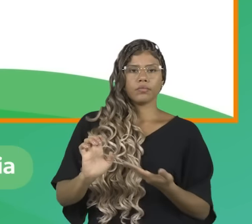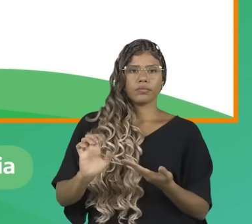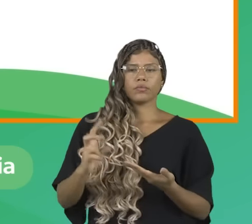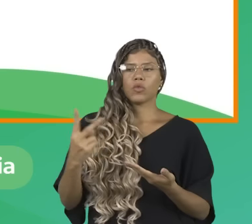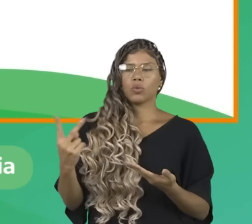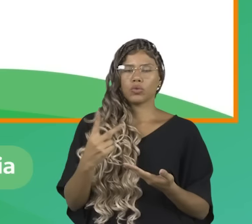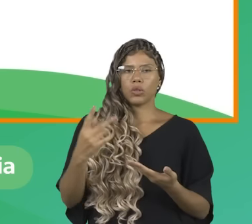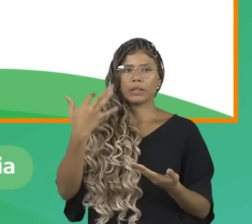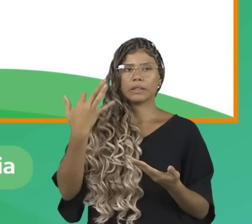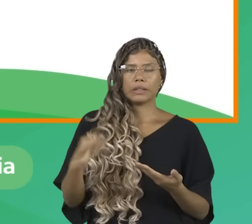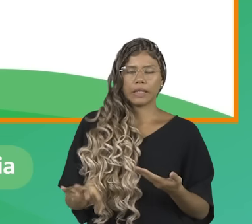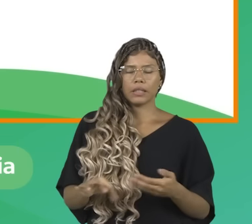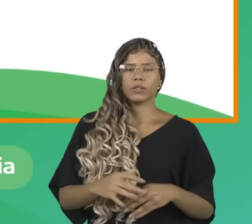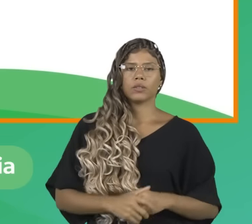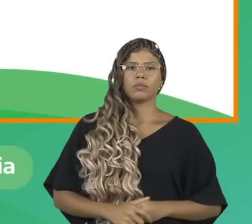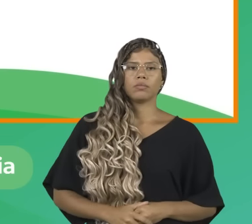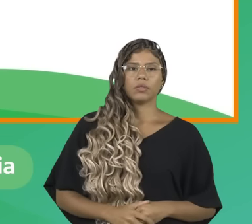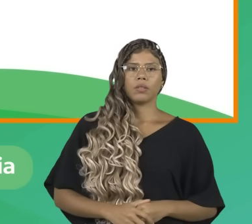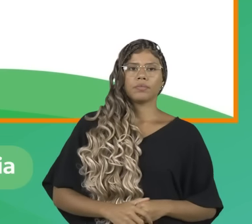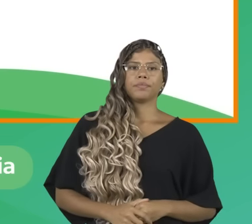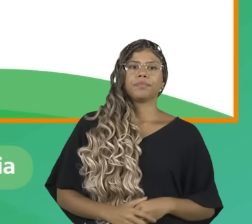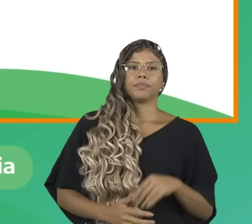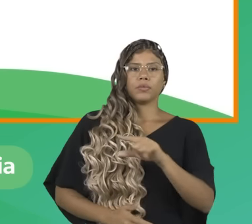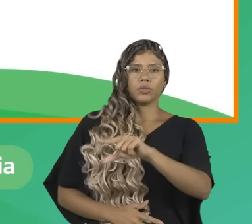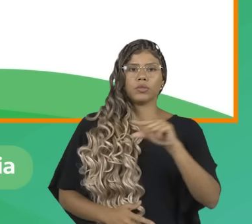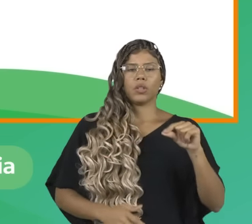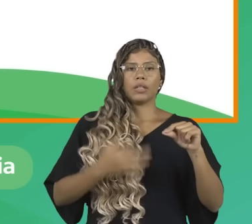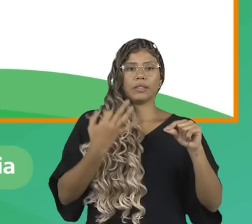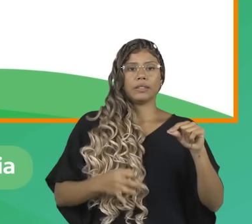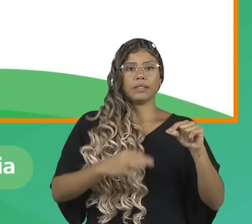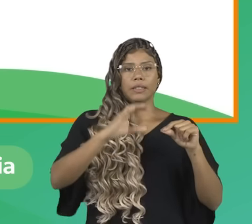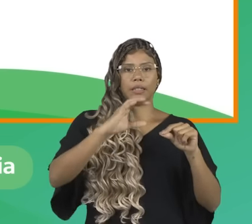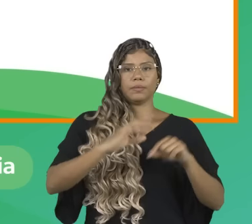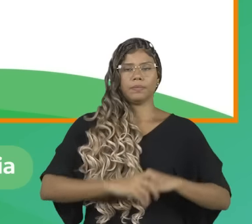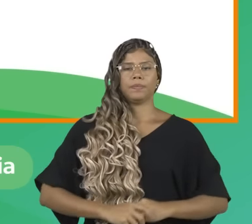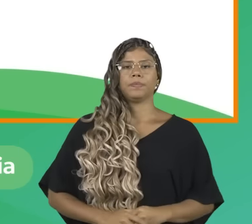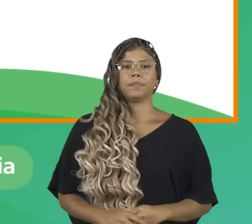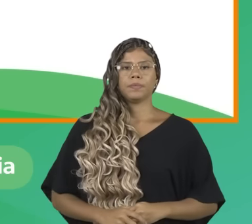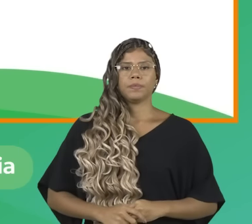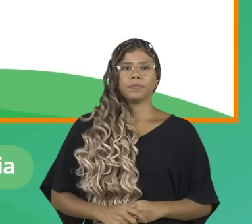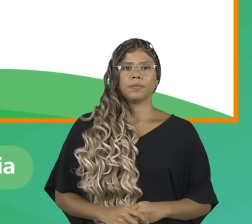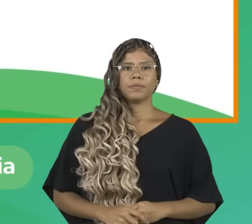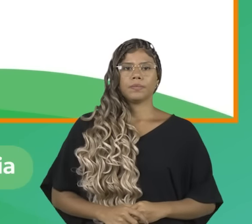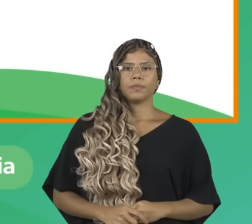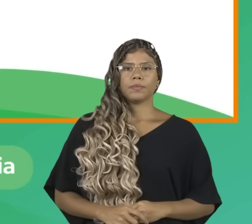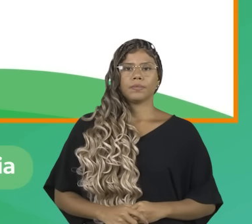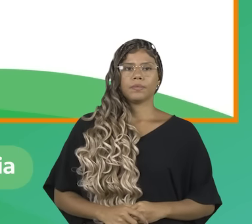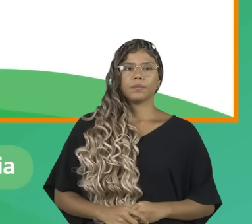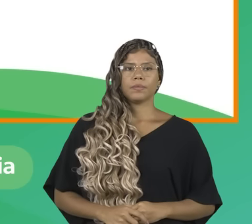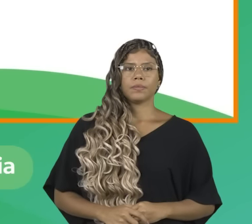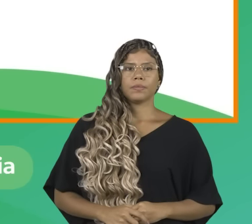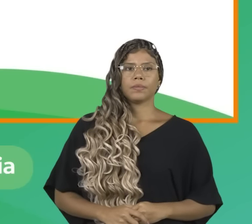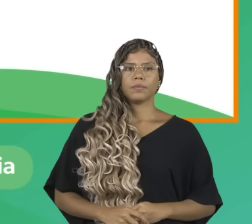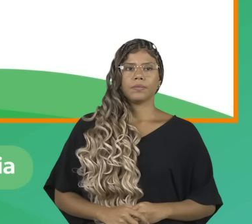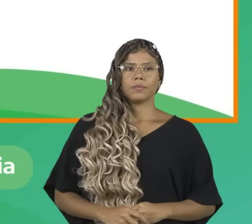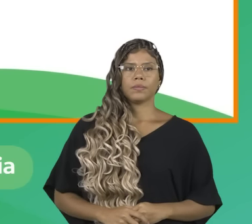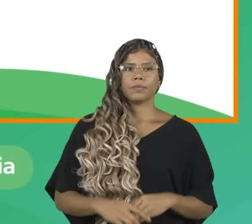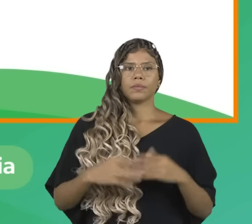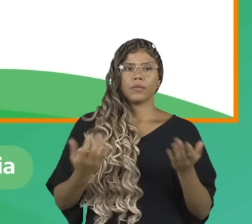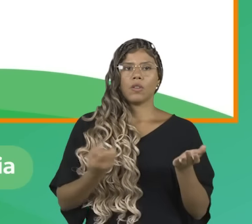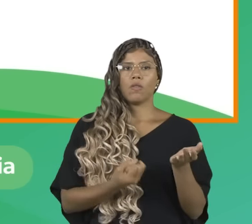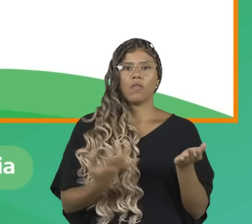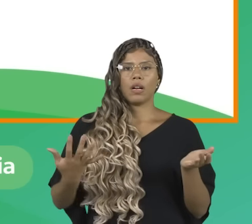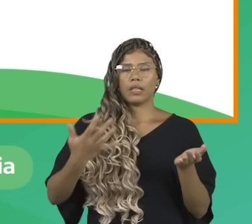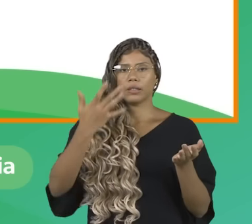C. A próxima questão diz o seguinte: muitas pessoas acreditam que as mudanças climáticas